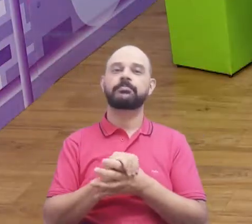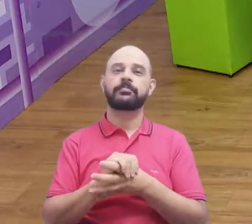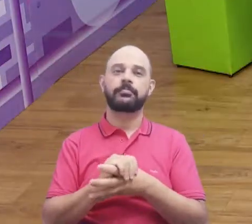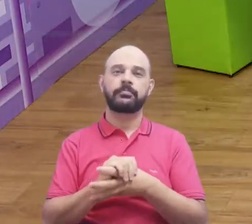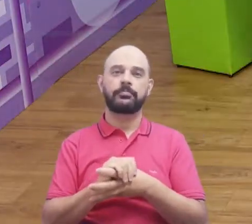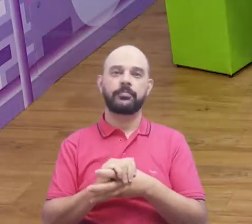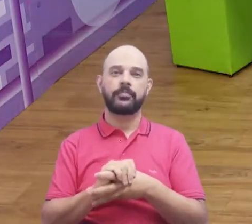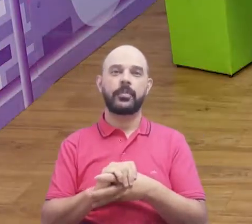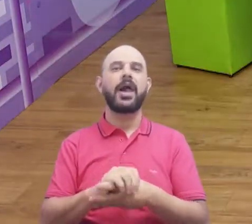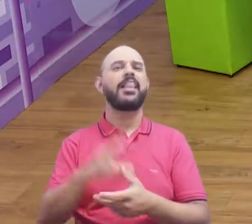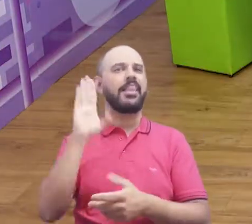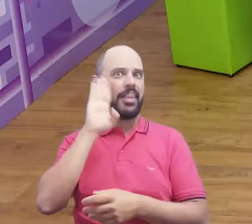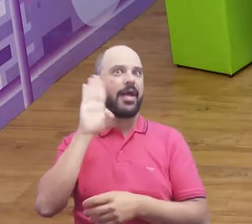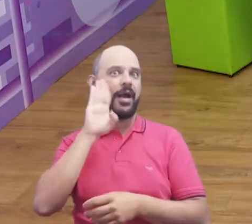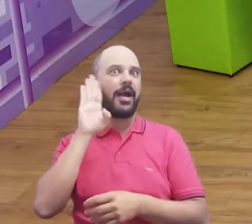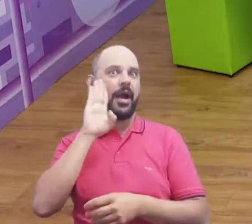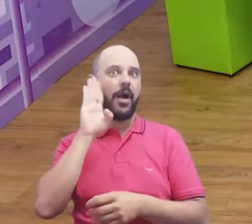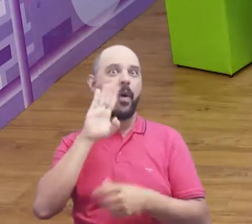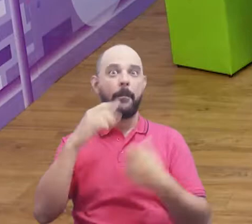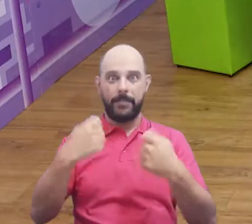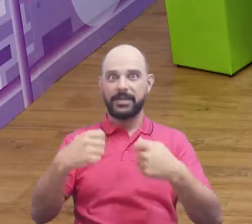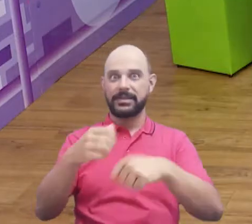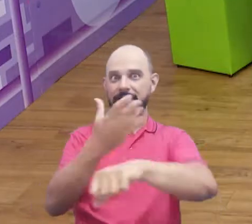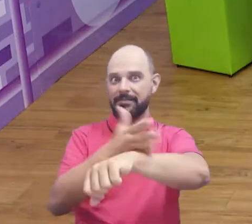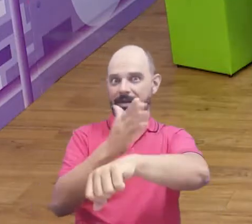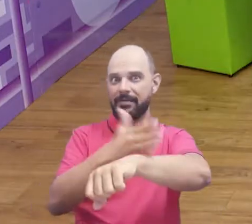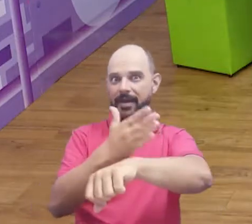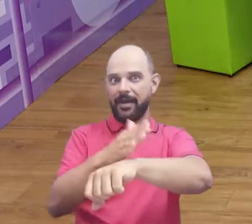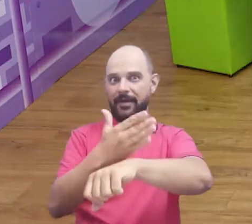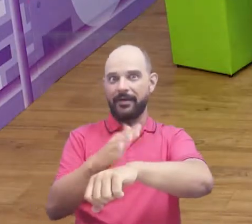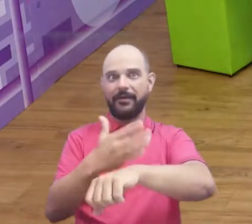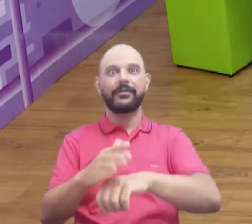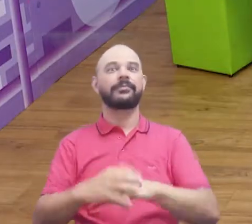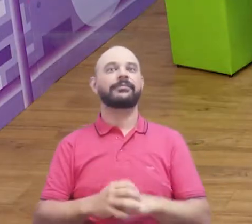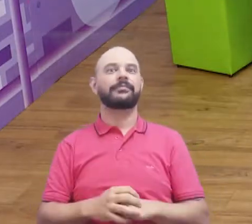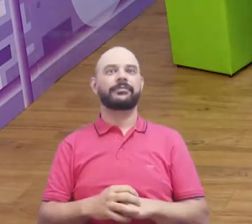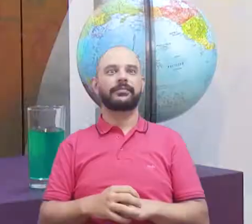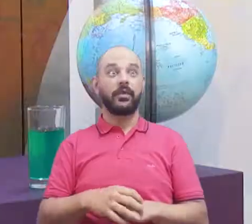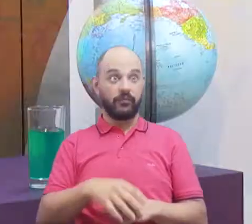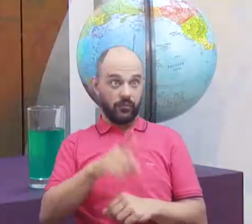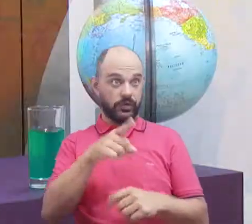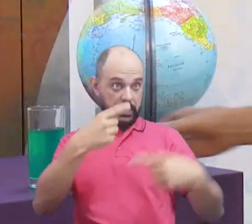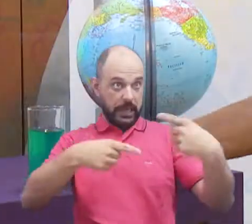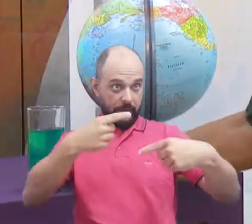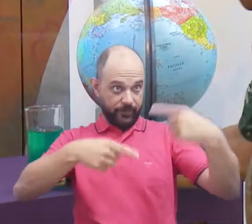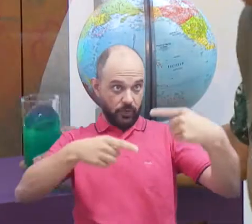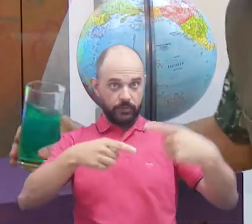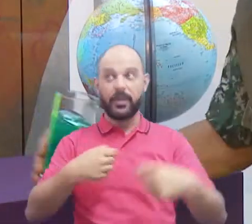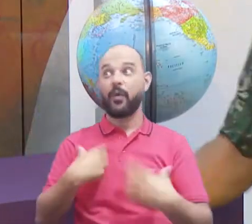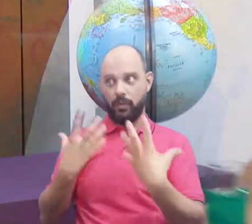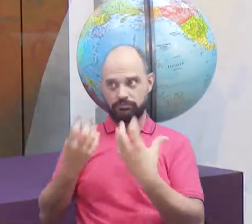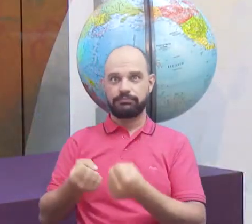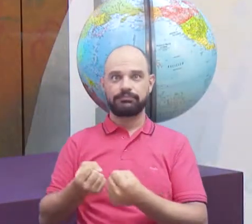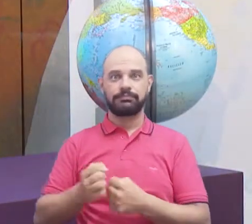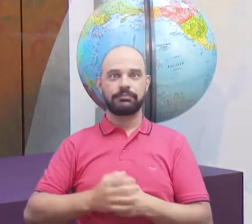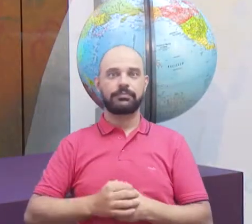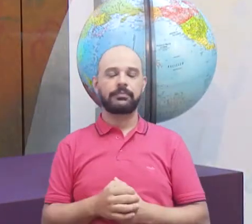Acho que seria legal a gente procurar. Topa um desafio? Topo!